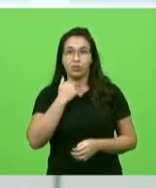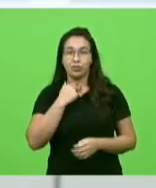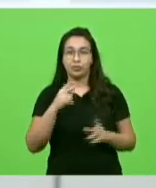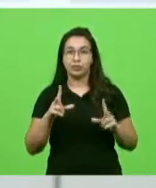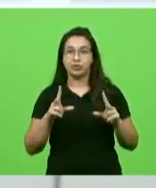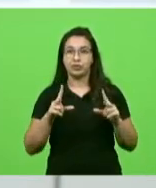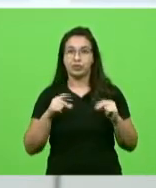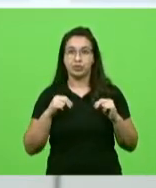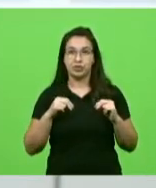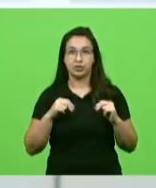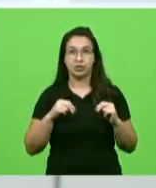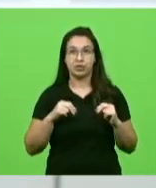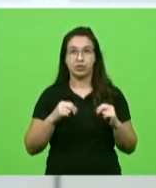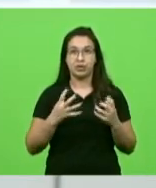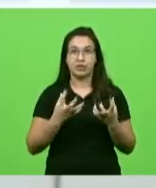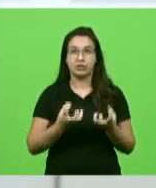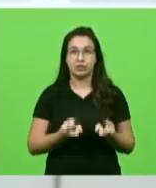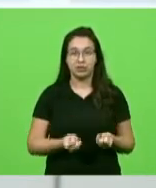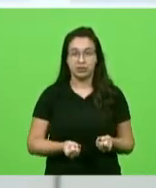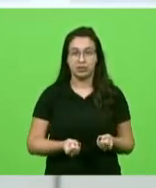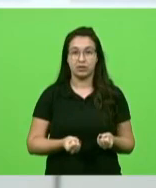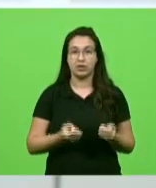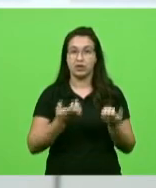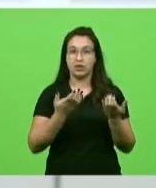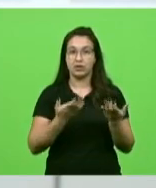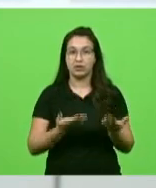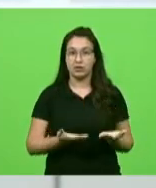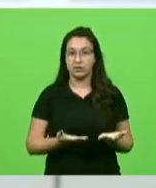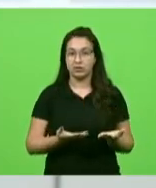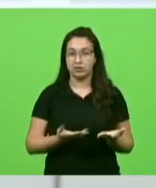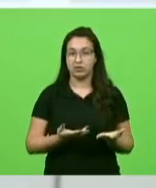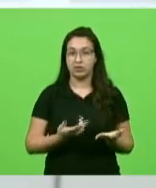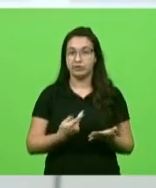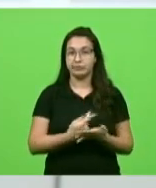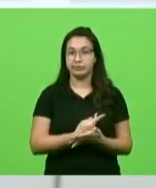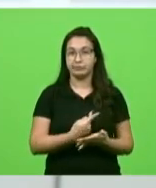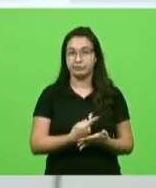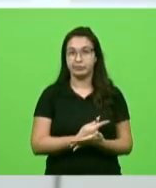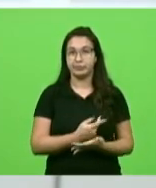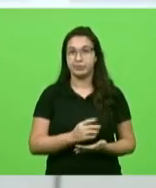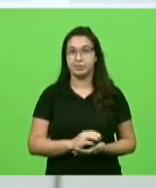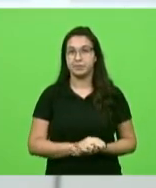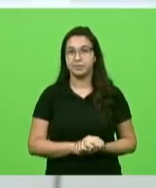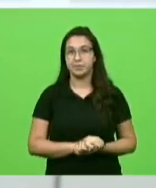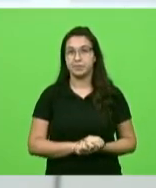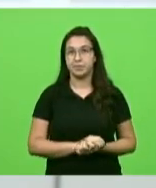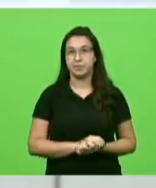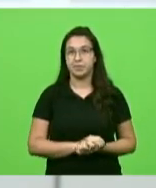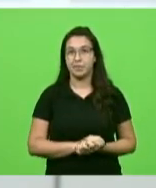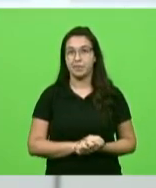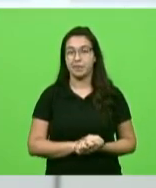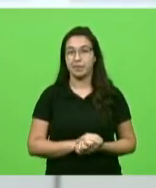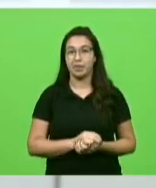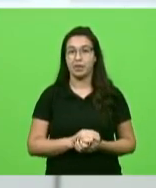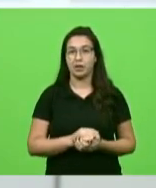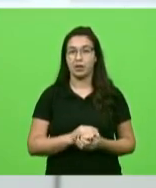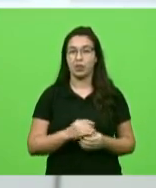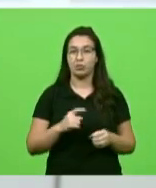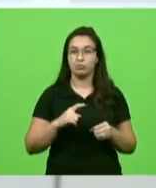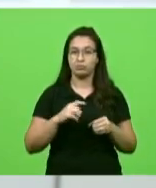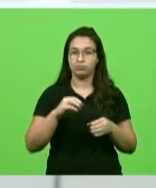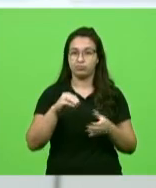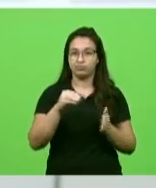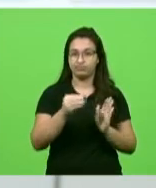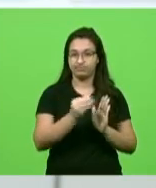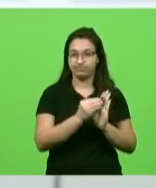reconhecimento da justa causa permissivo para o prosseguimento do feito igual ao respectivo conteúdo dos fatos narrados